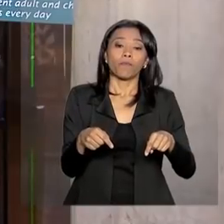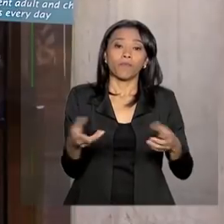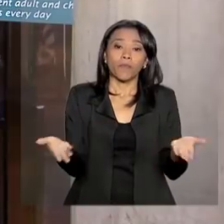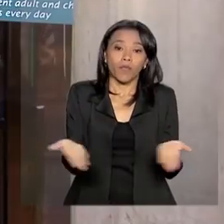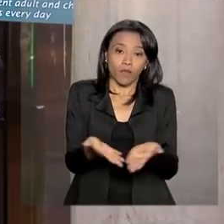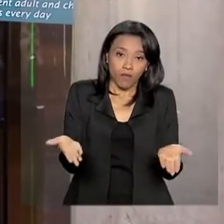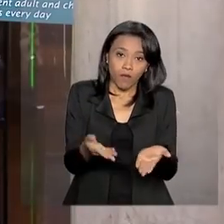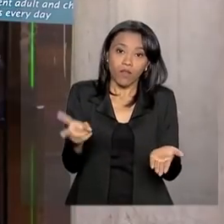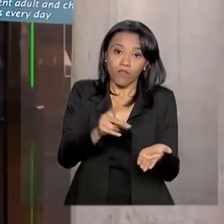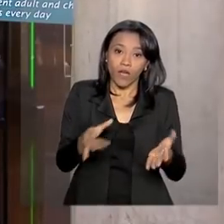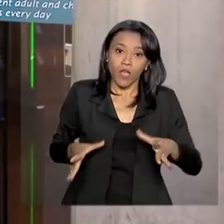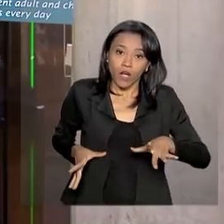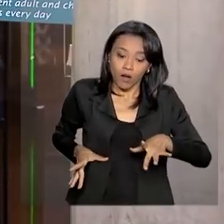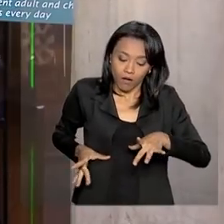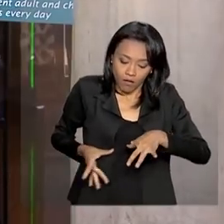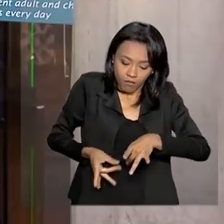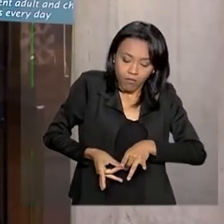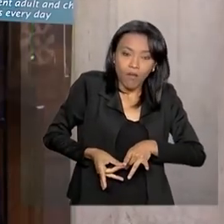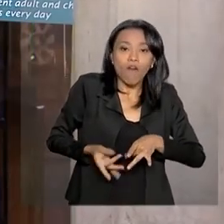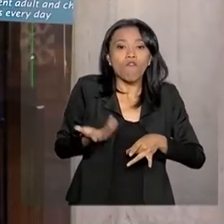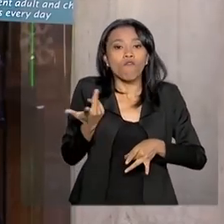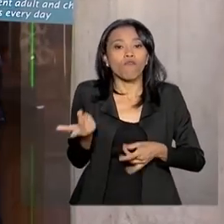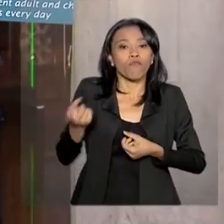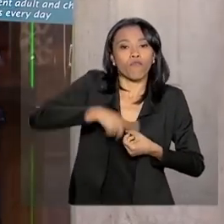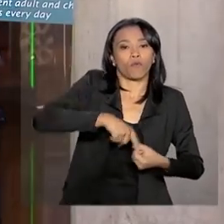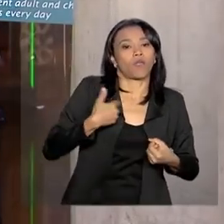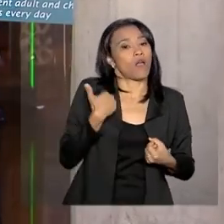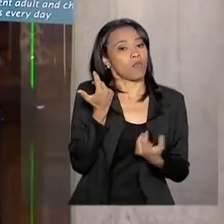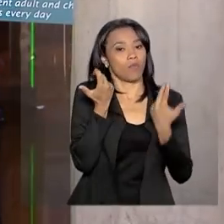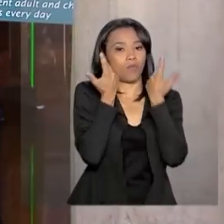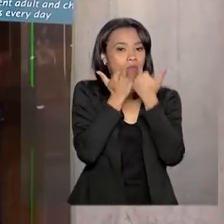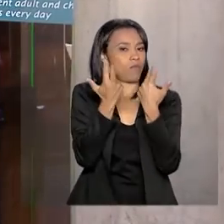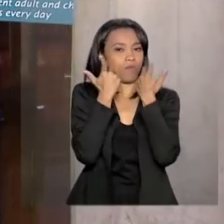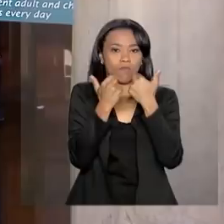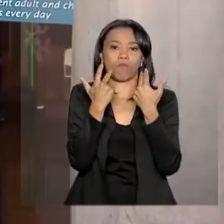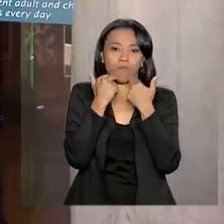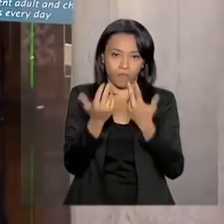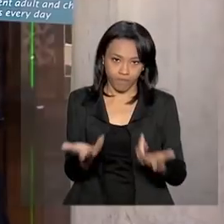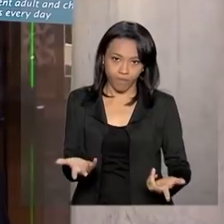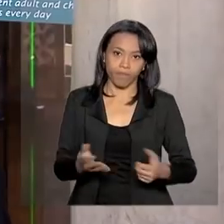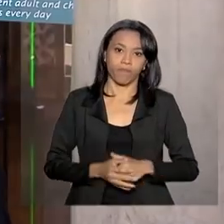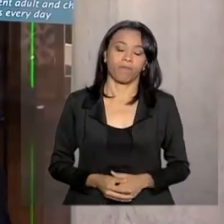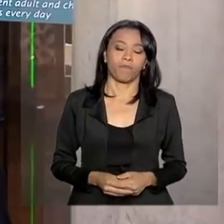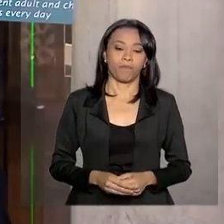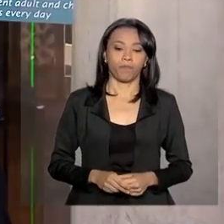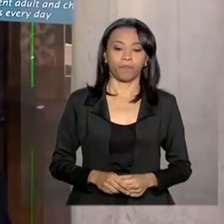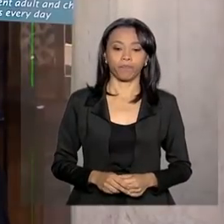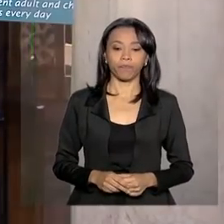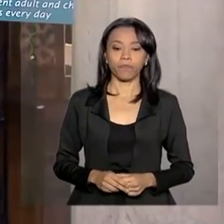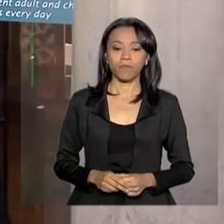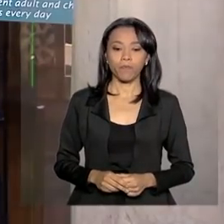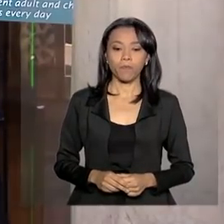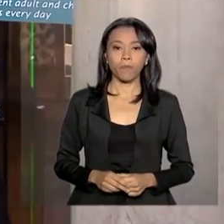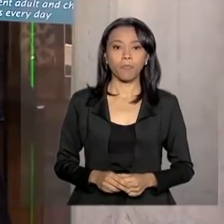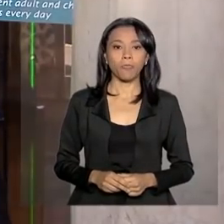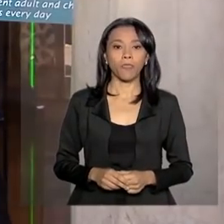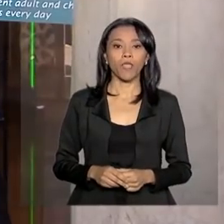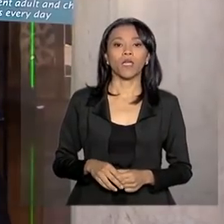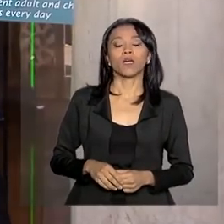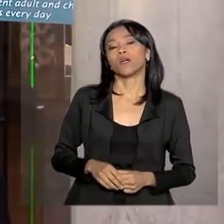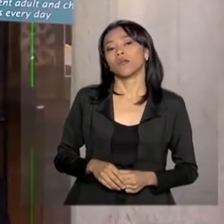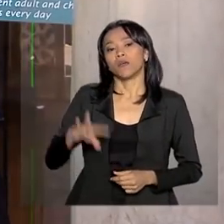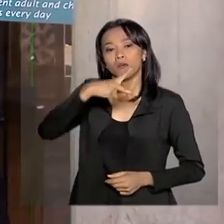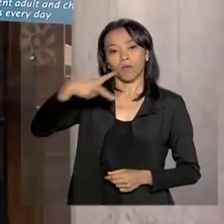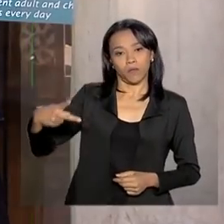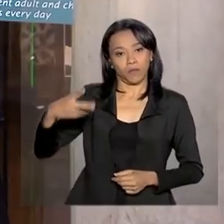do intestino para que o órgão volte a funcionar normalmente. O presidente será encaminhado,